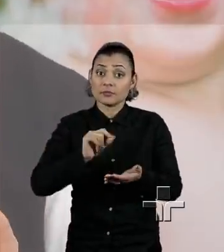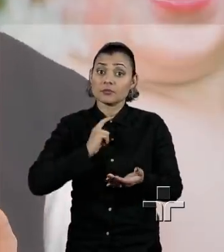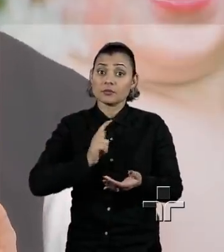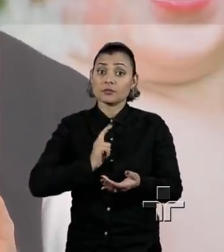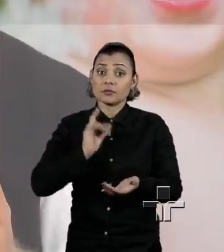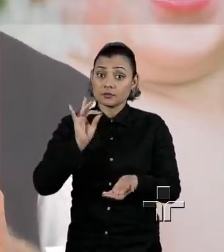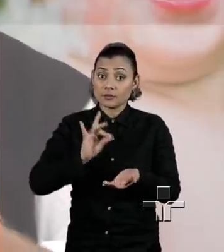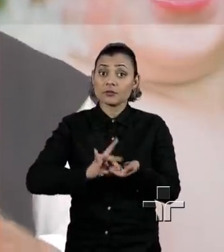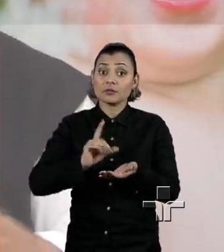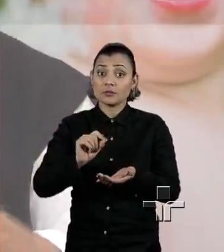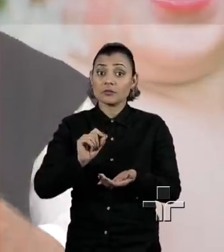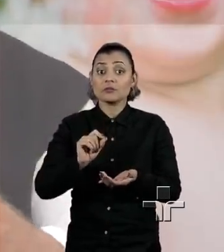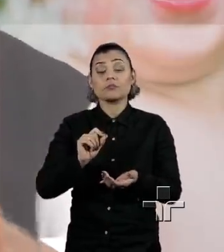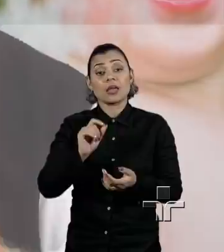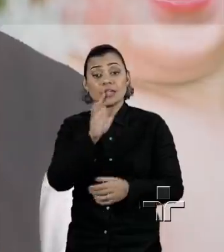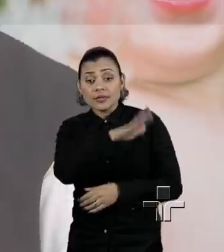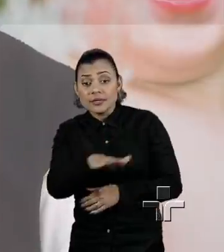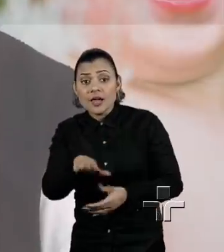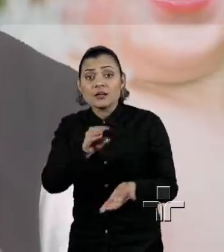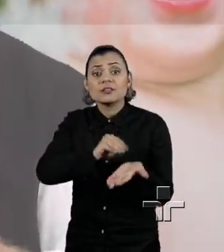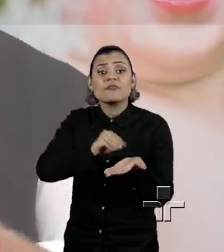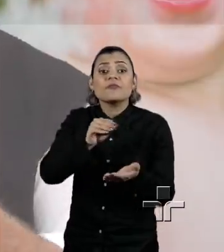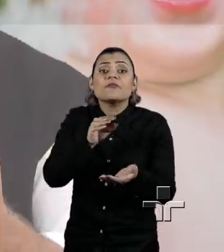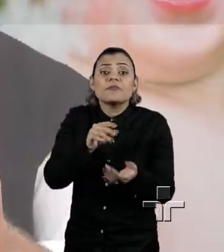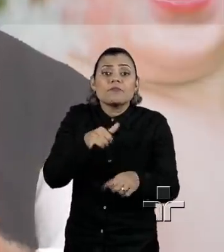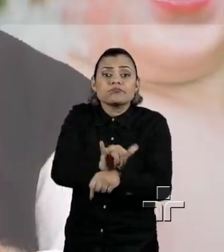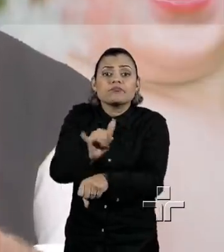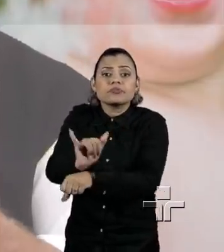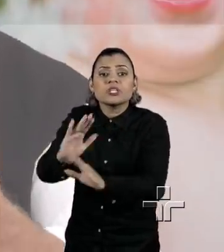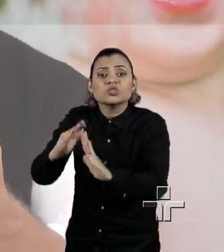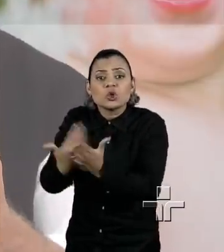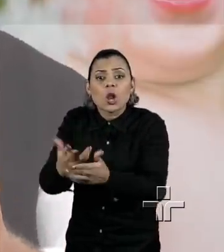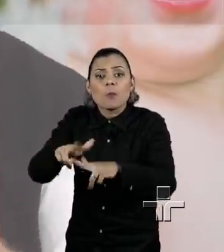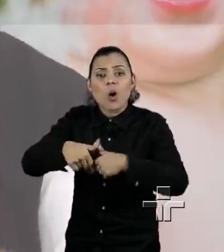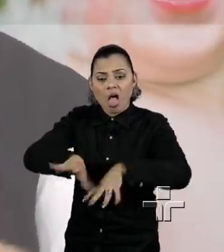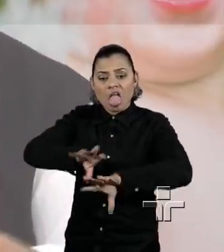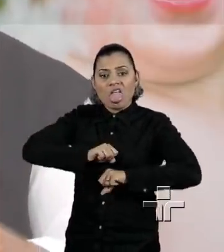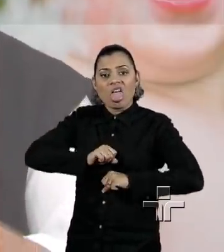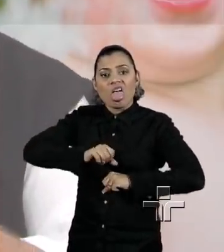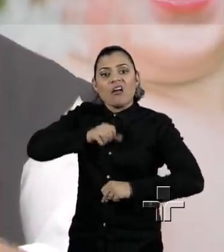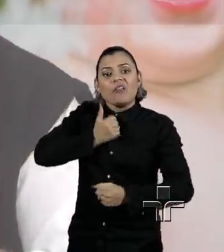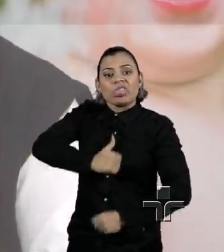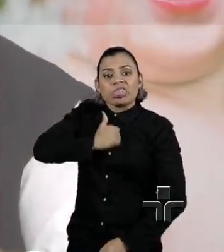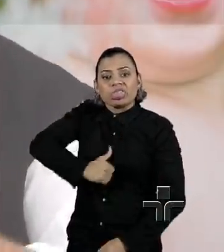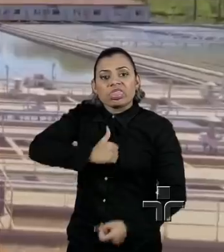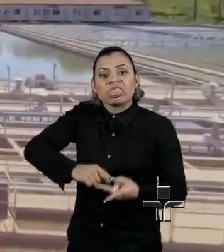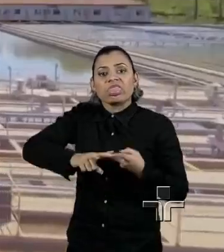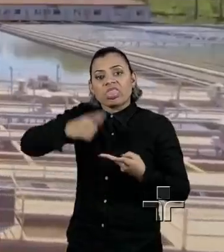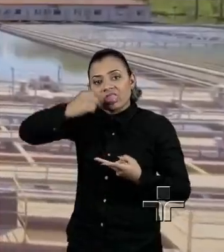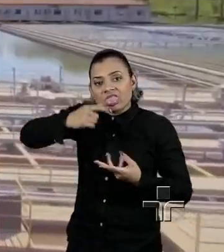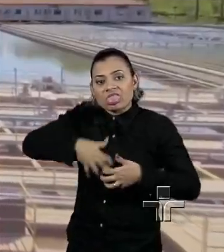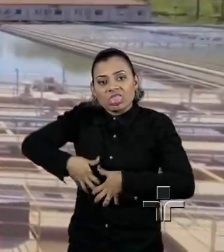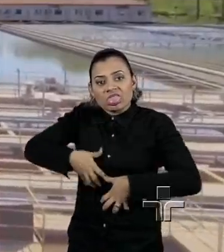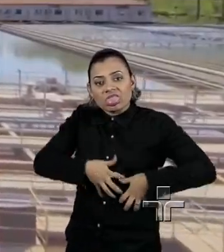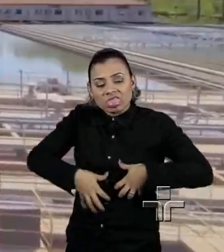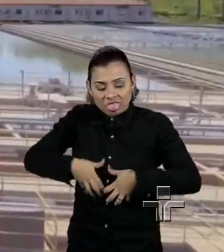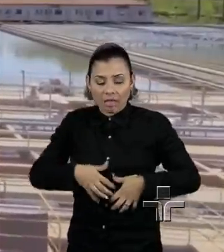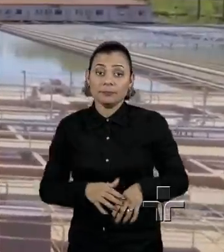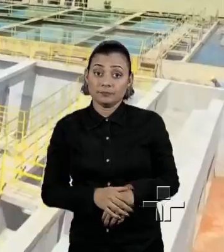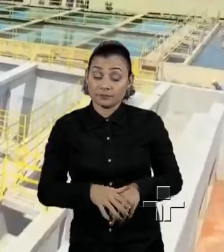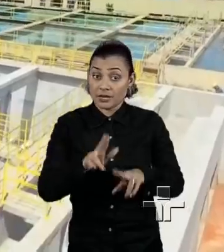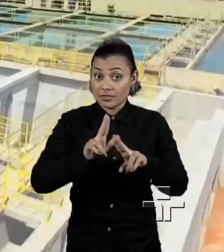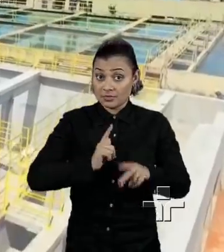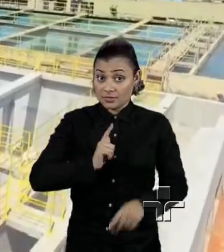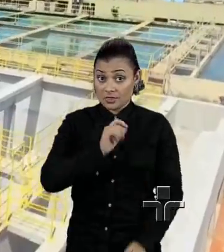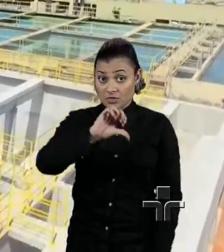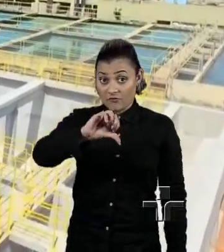internam mais, as crianças faltam muito à escola por verminoses, diarreias, hepatites. Atualmente,